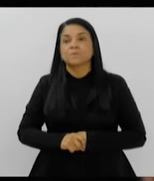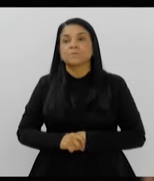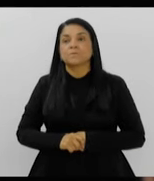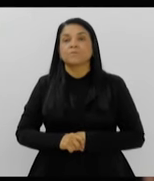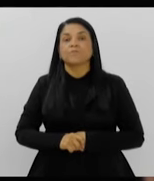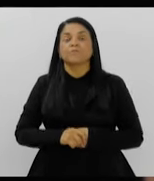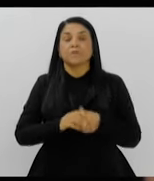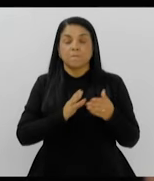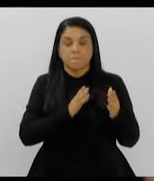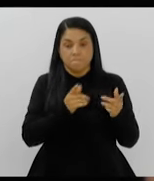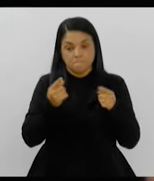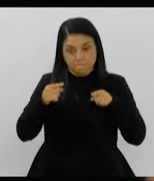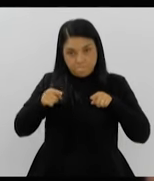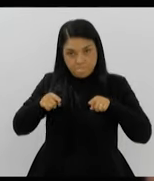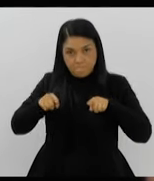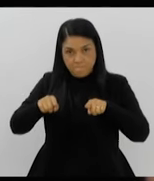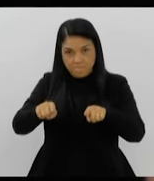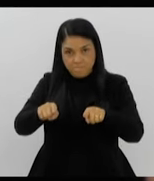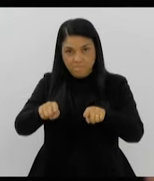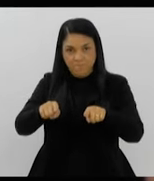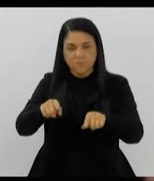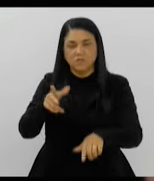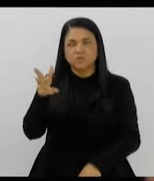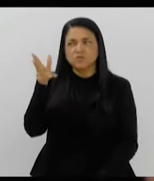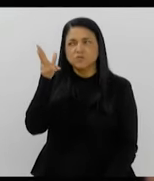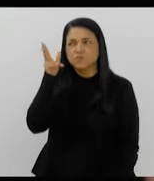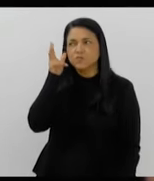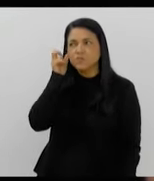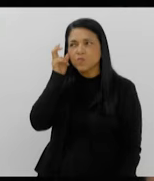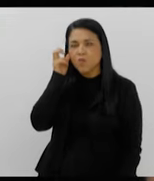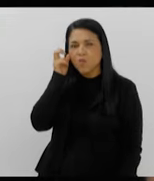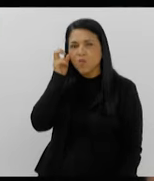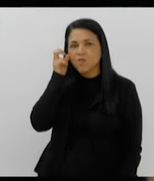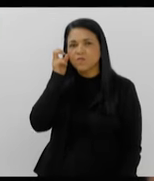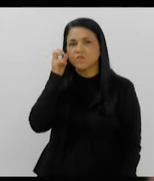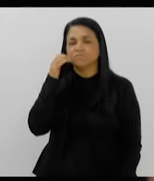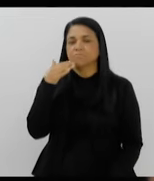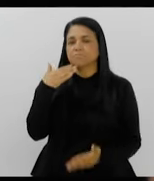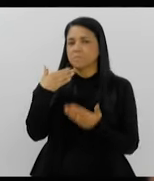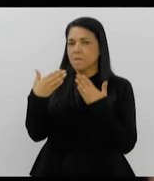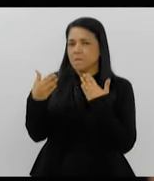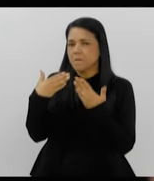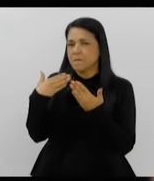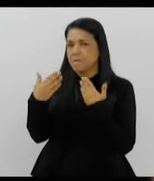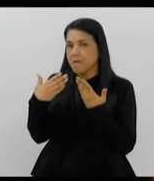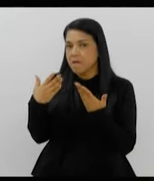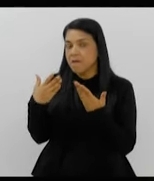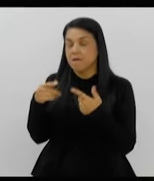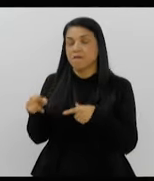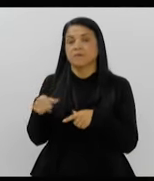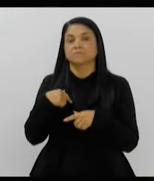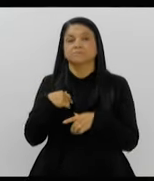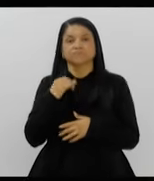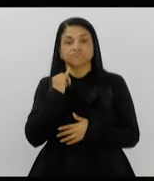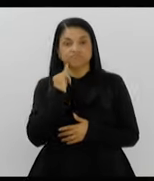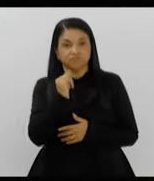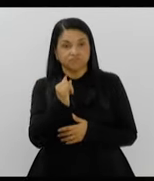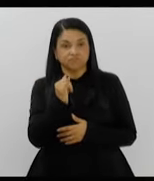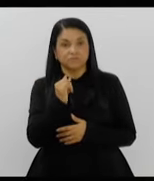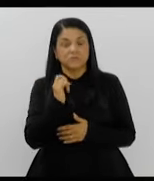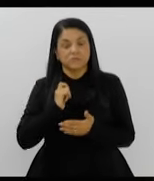e paralelamente, a gente ouve conversas pouco republicanas, não é, a dizer que se